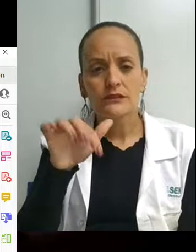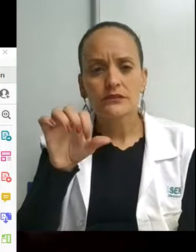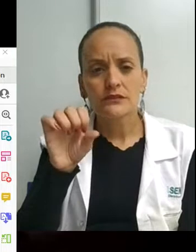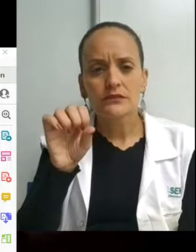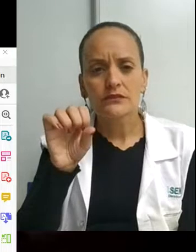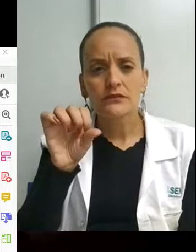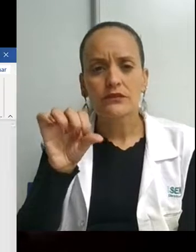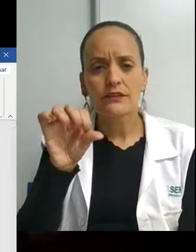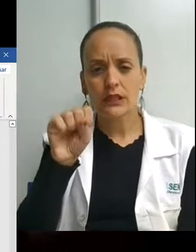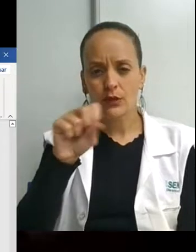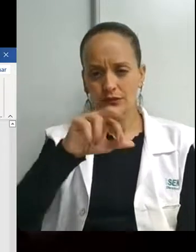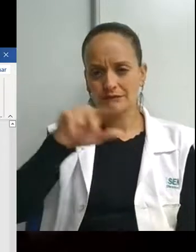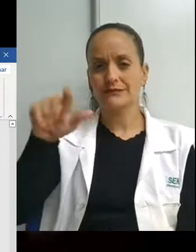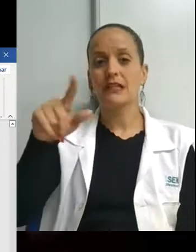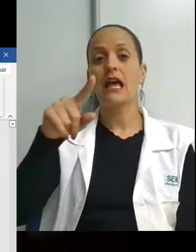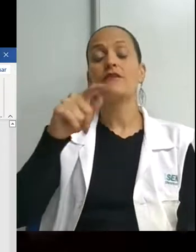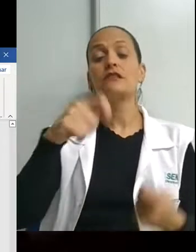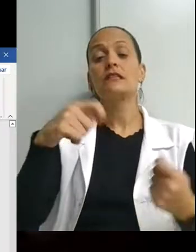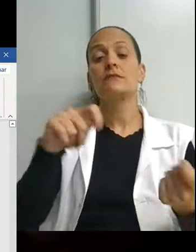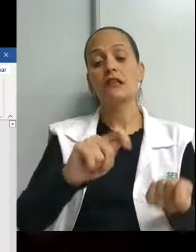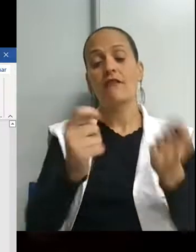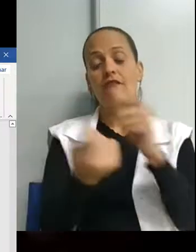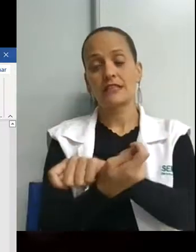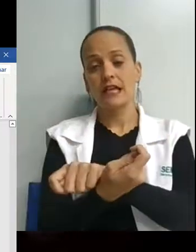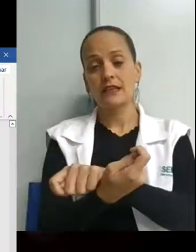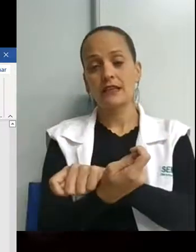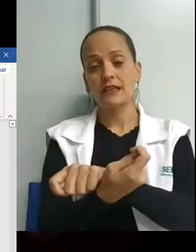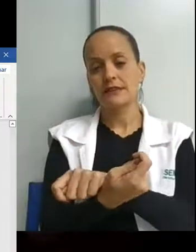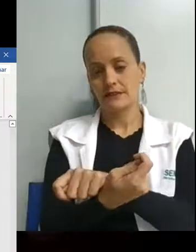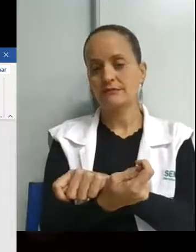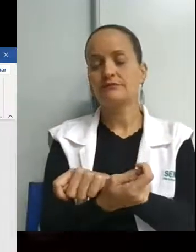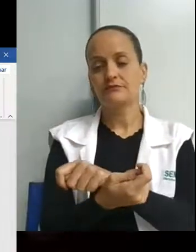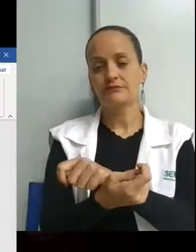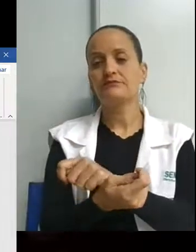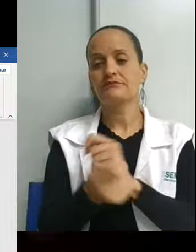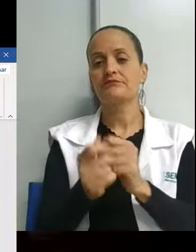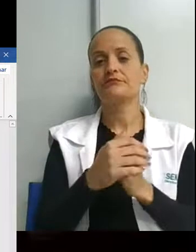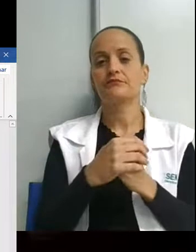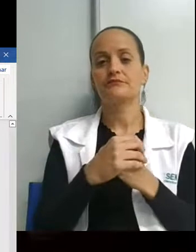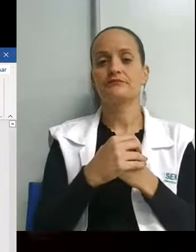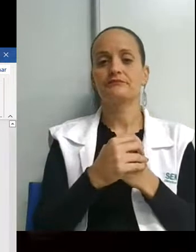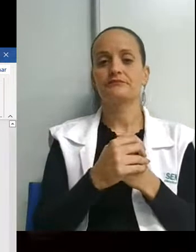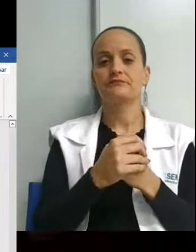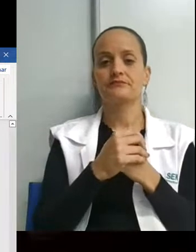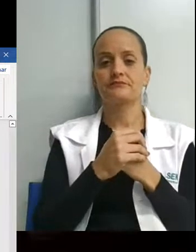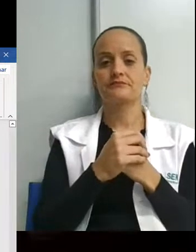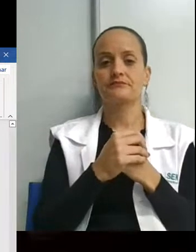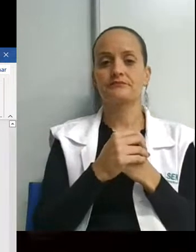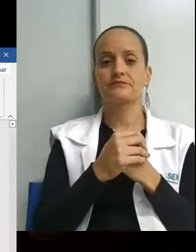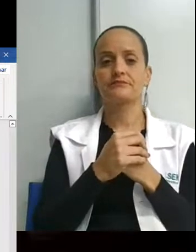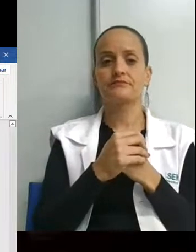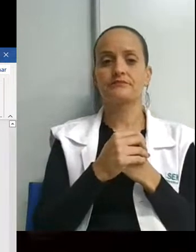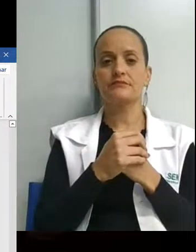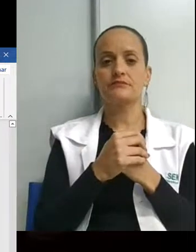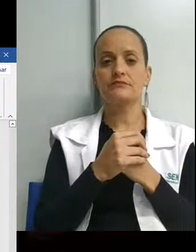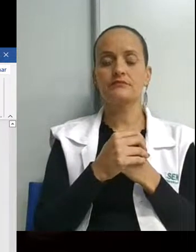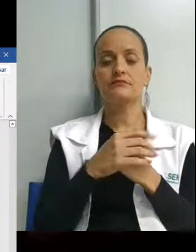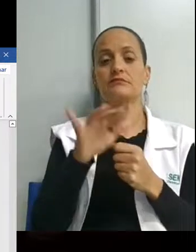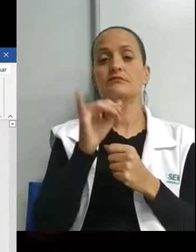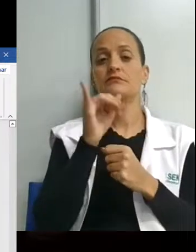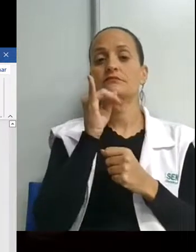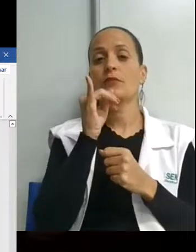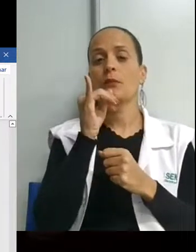quê? Fazer essa conversão aqui, ó. Porque ele fala o seguinte, só copiar aqui, ó. Então, ó, o eletricista quer que você calcule o